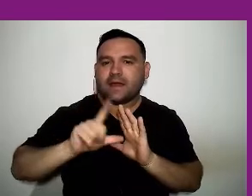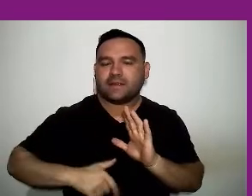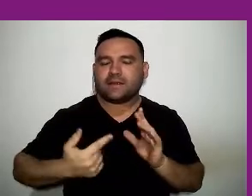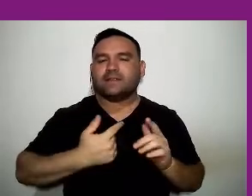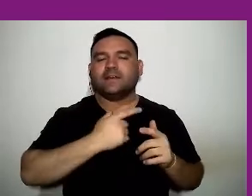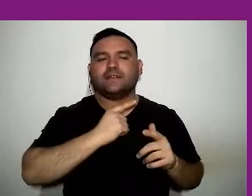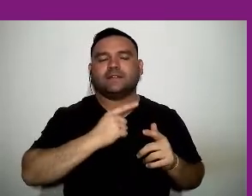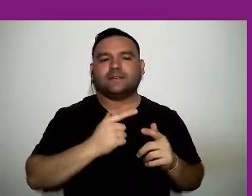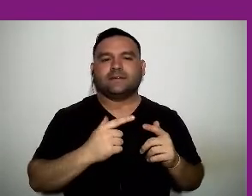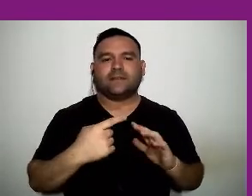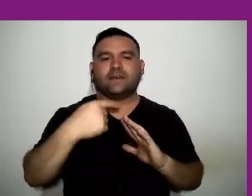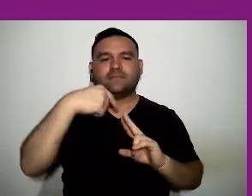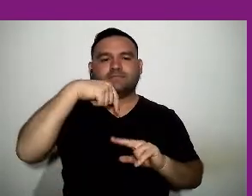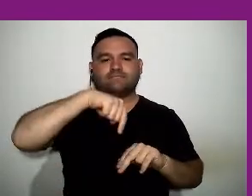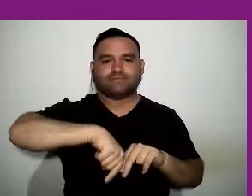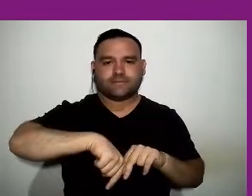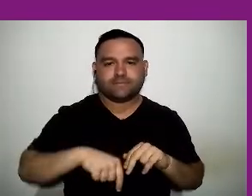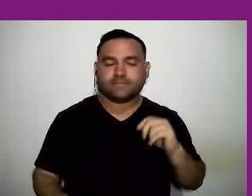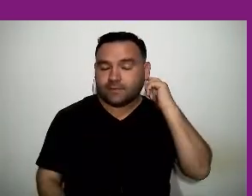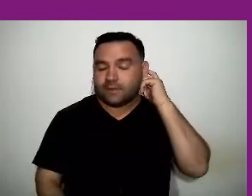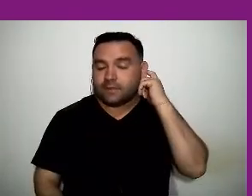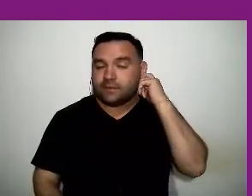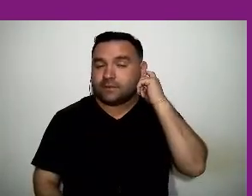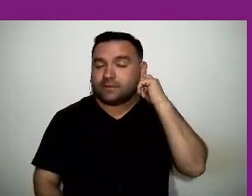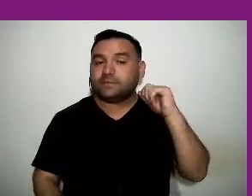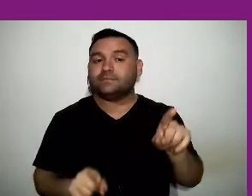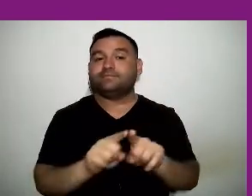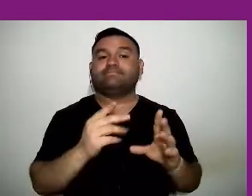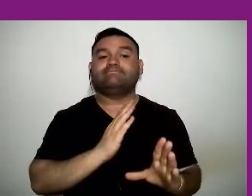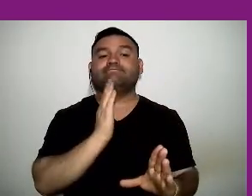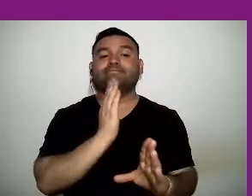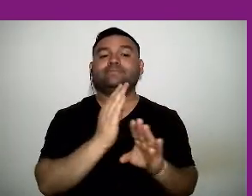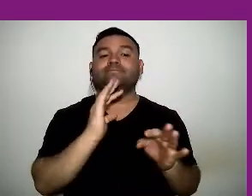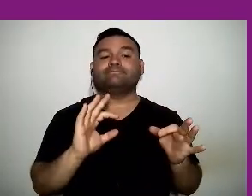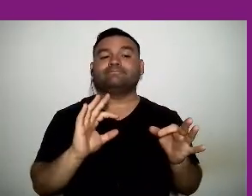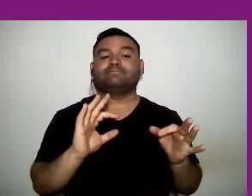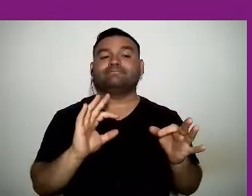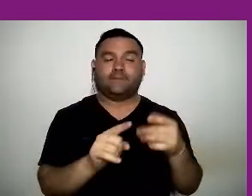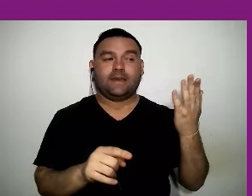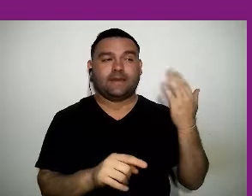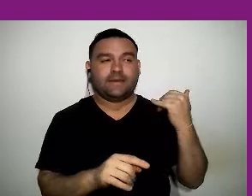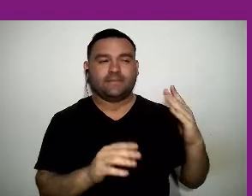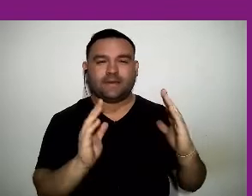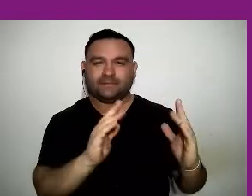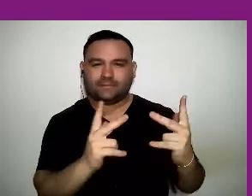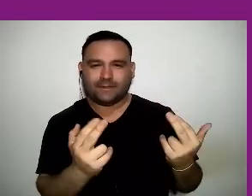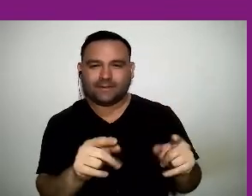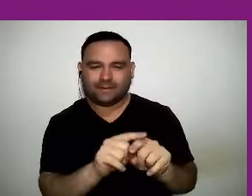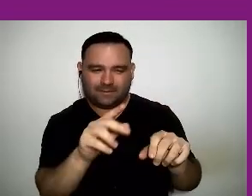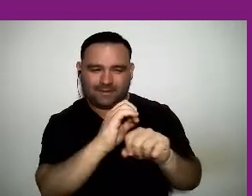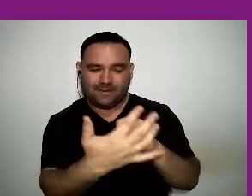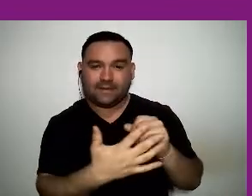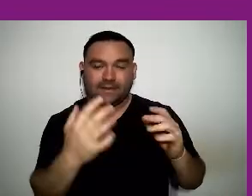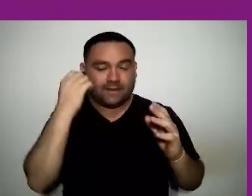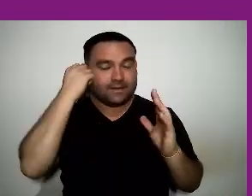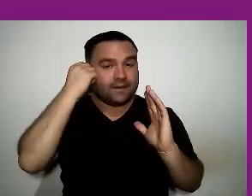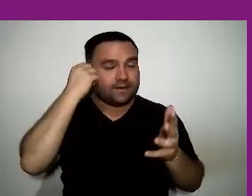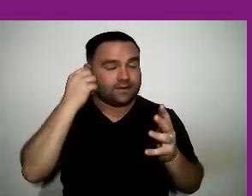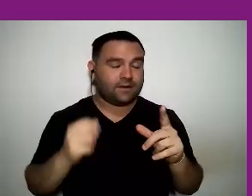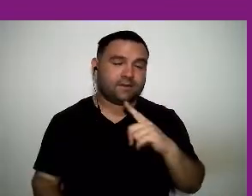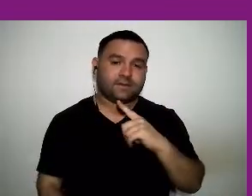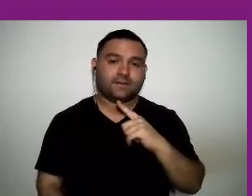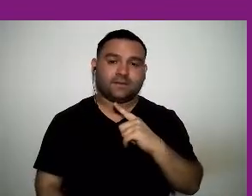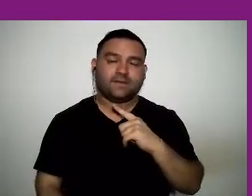traqueal desses pacientes. E, concomitantemente a isso, na mesma época, a gente já estava